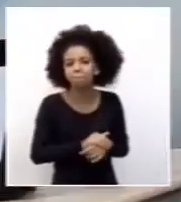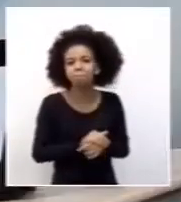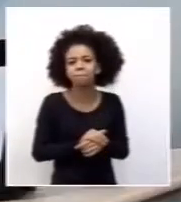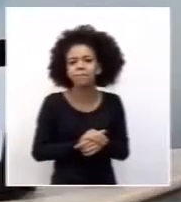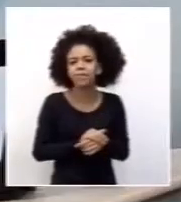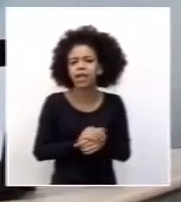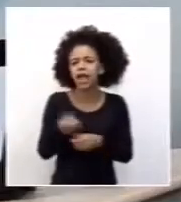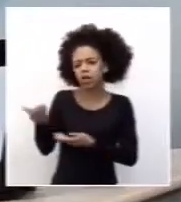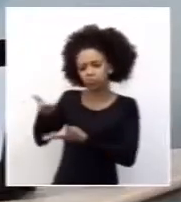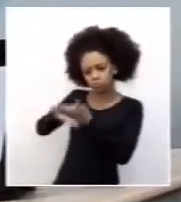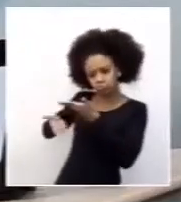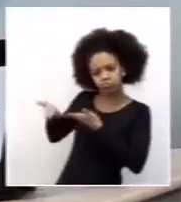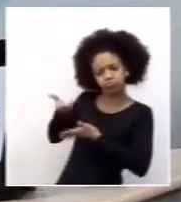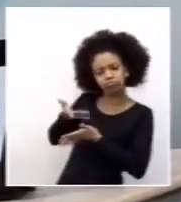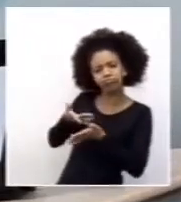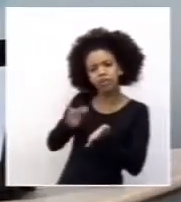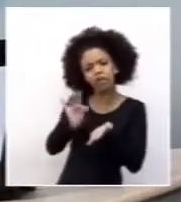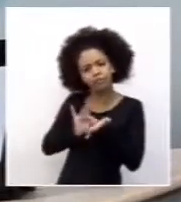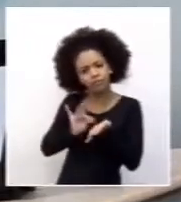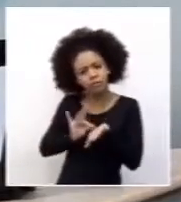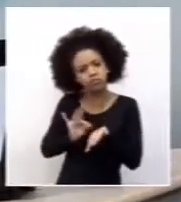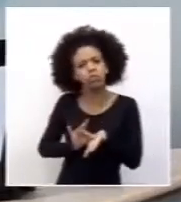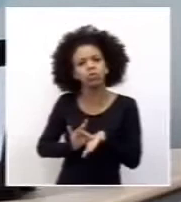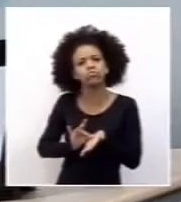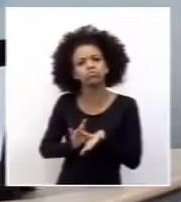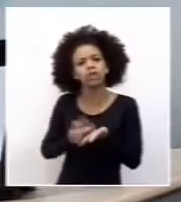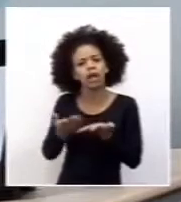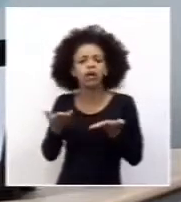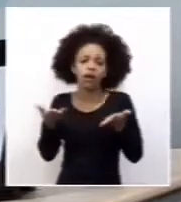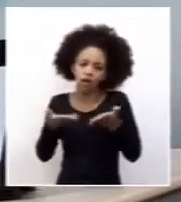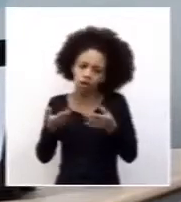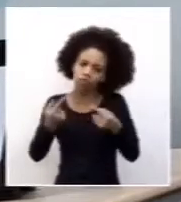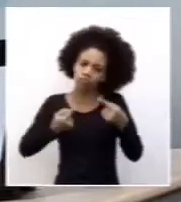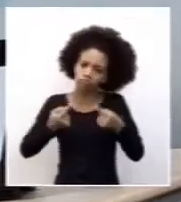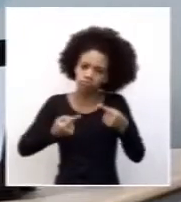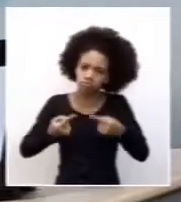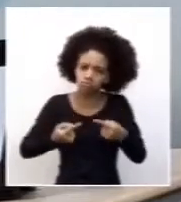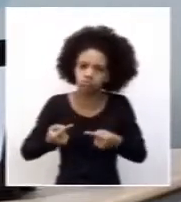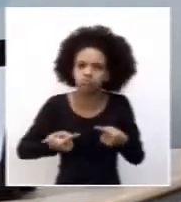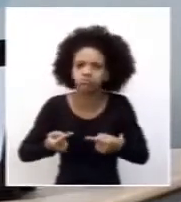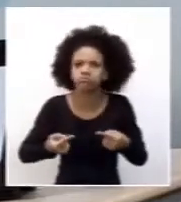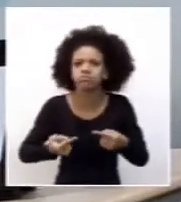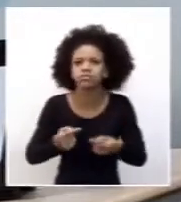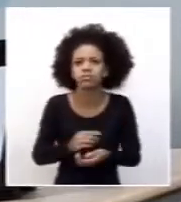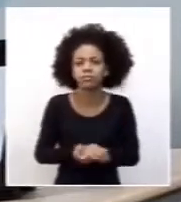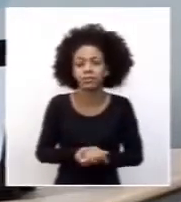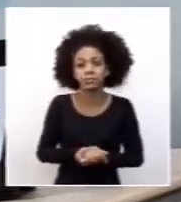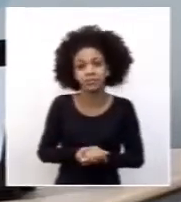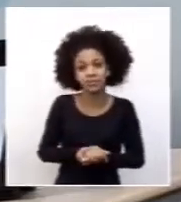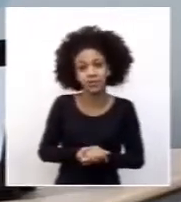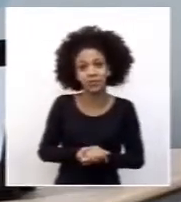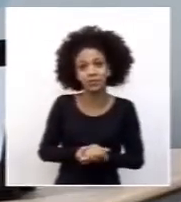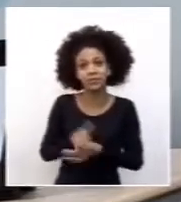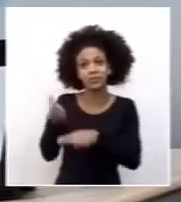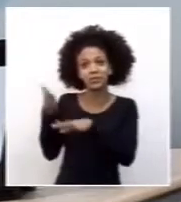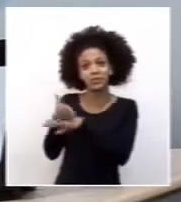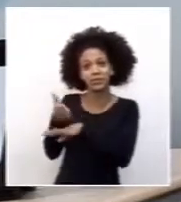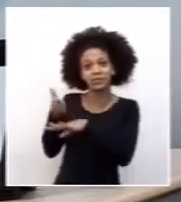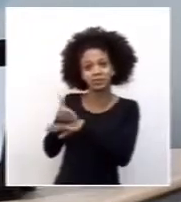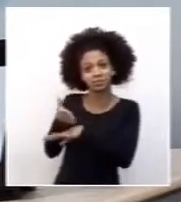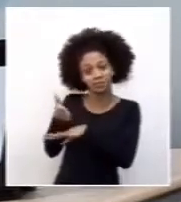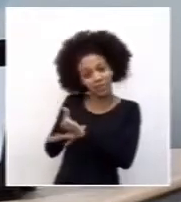afirmações, né, as afirmações que nós vamos agora discorrer, como foi destacada a primeira, tá? Ela faz parte, né, num trecho